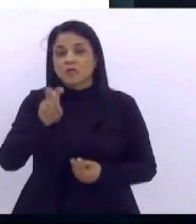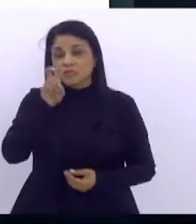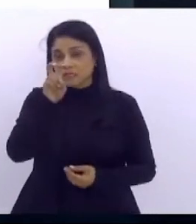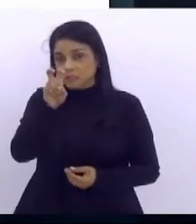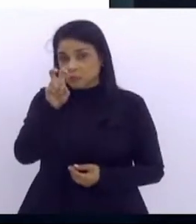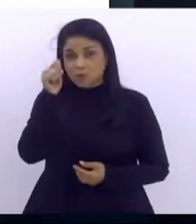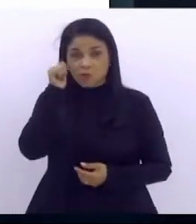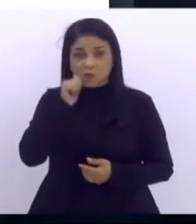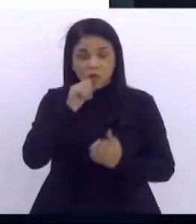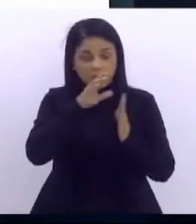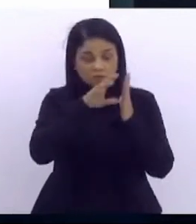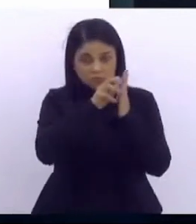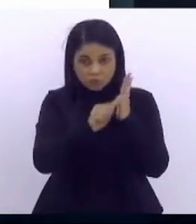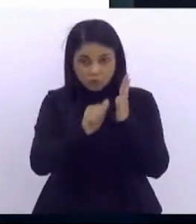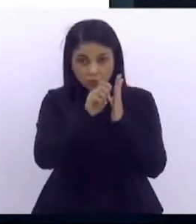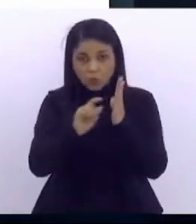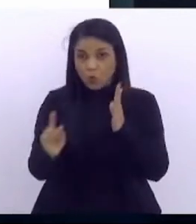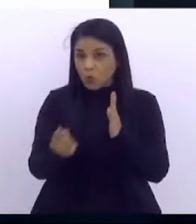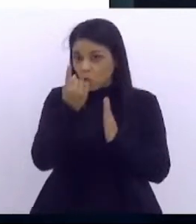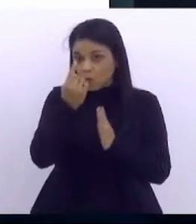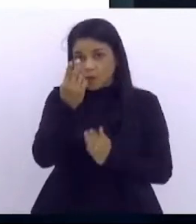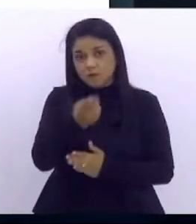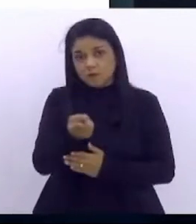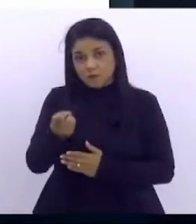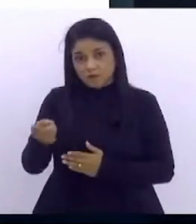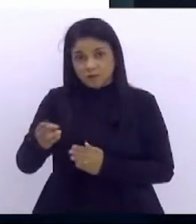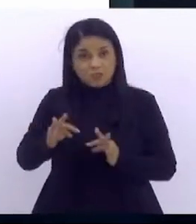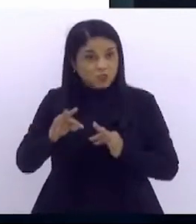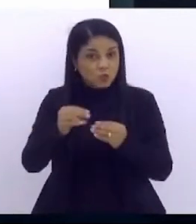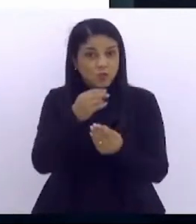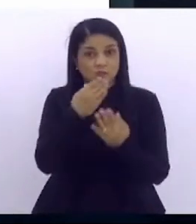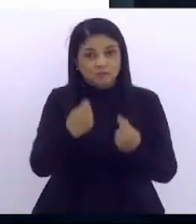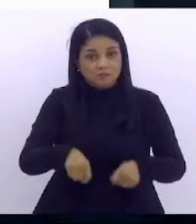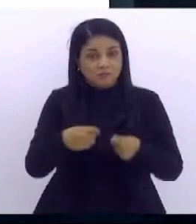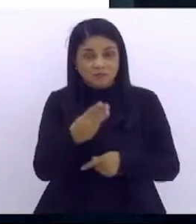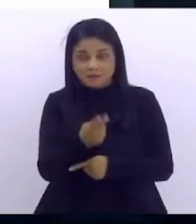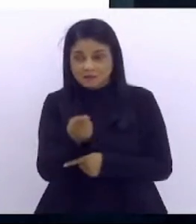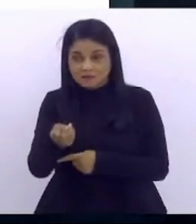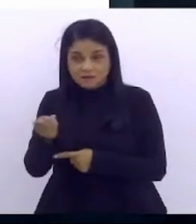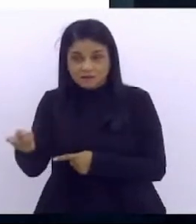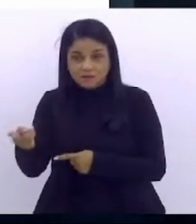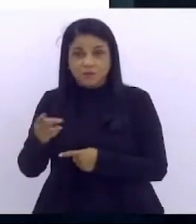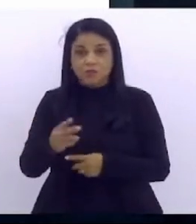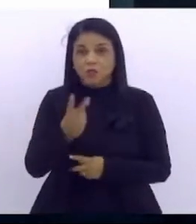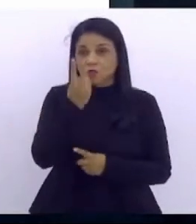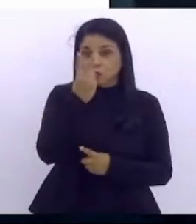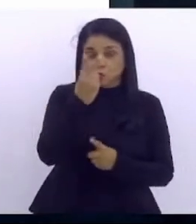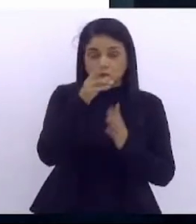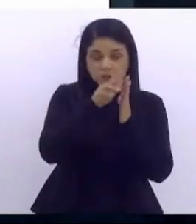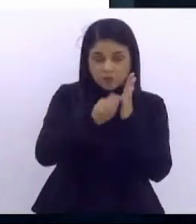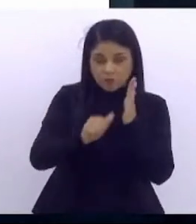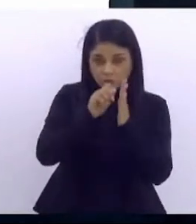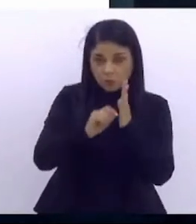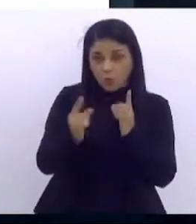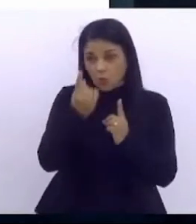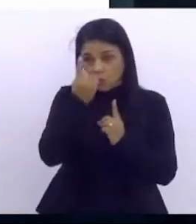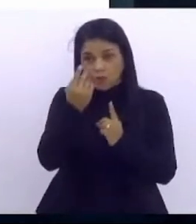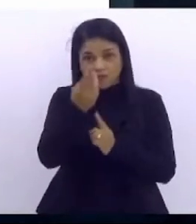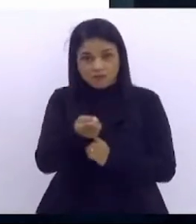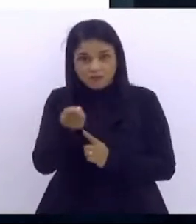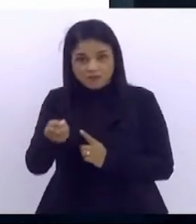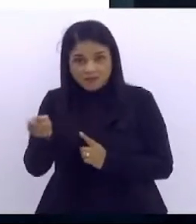mulheres abortou, uma foi internada. A pesquisa de 2016, PNA 2016, falou que 2 abortou, uma foi internada.